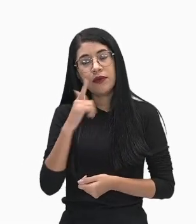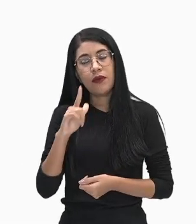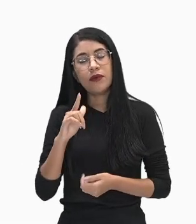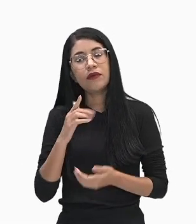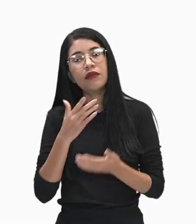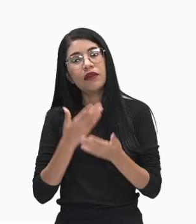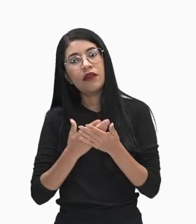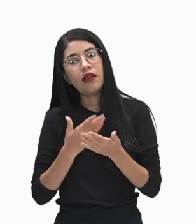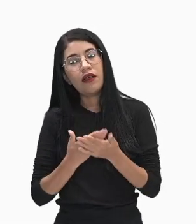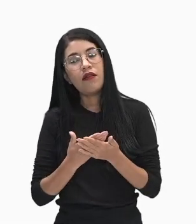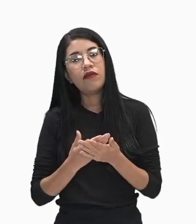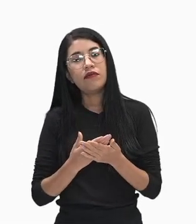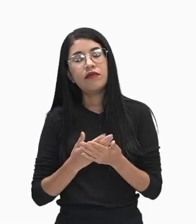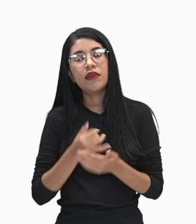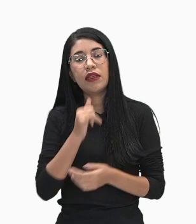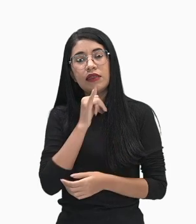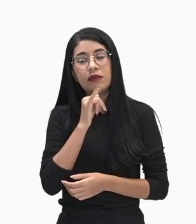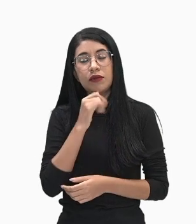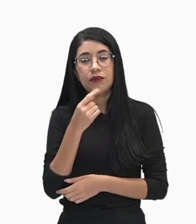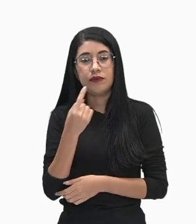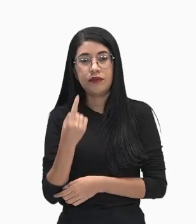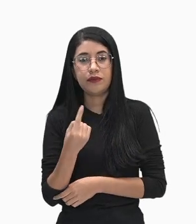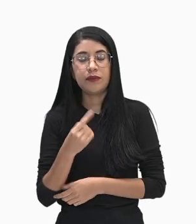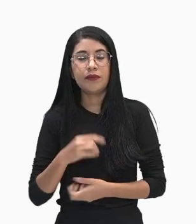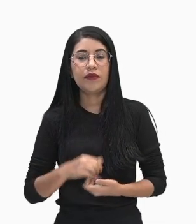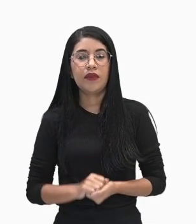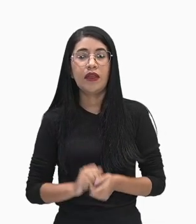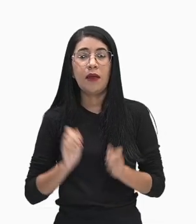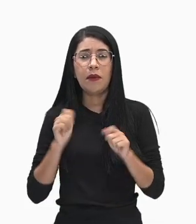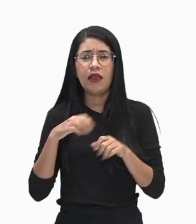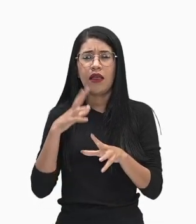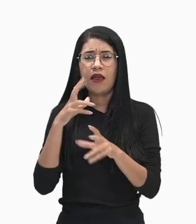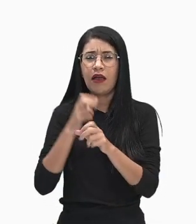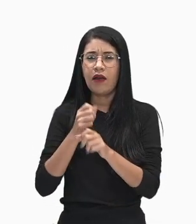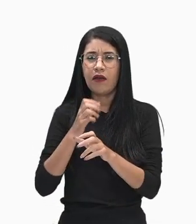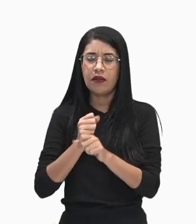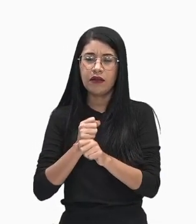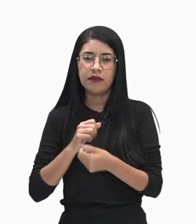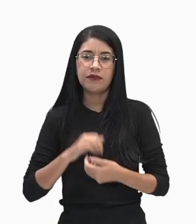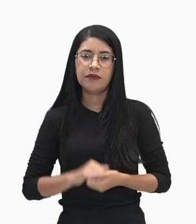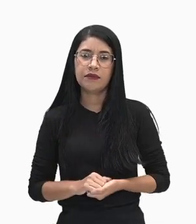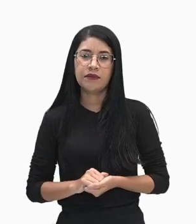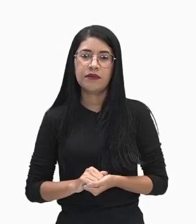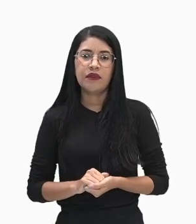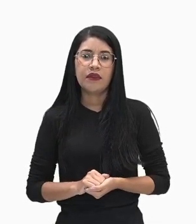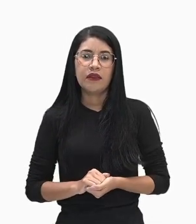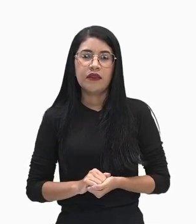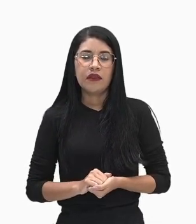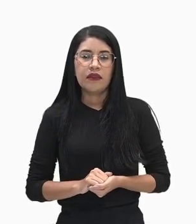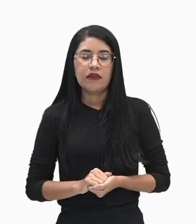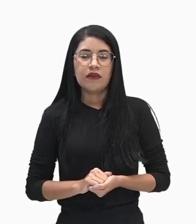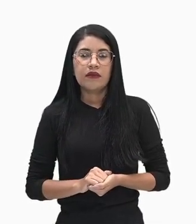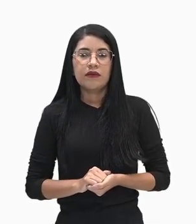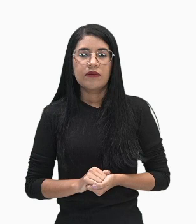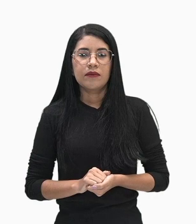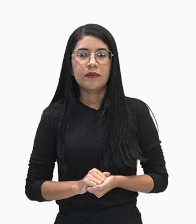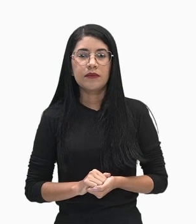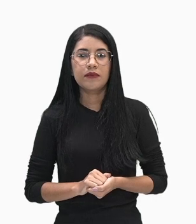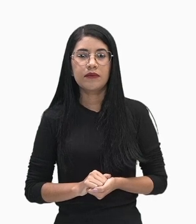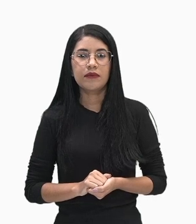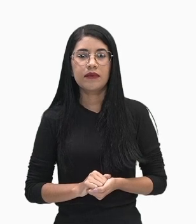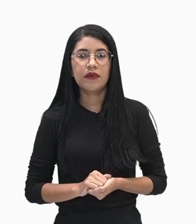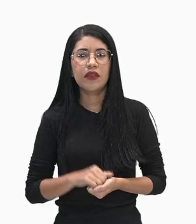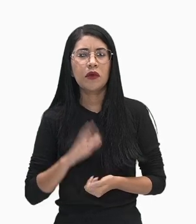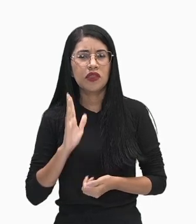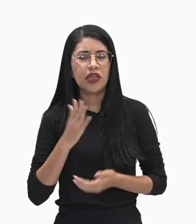aula, o exemplo número 1 aí, para que a gente possa calcular, claro, a corrente elétrica, né? A gente acabou de